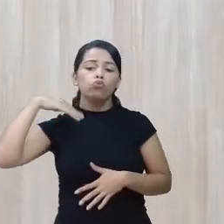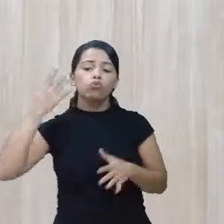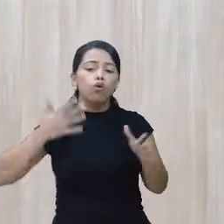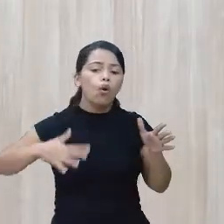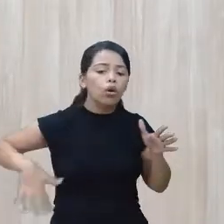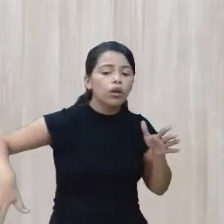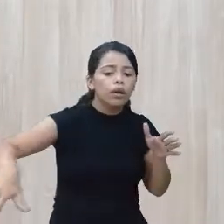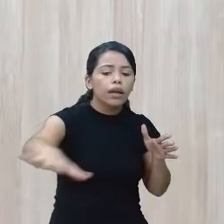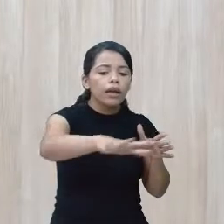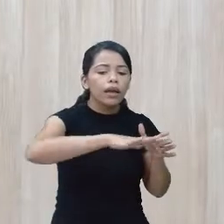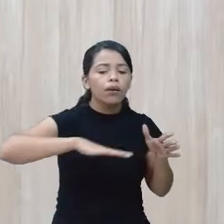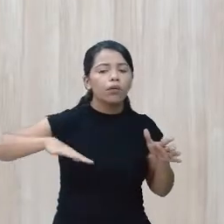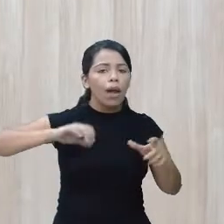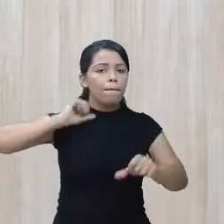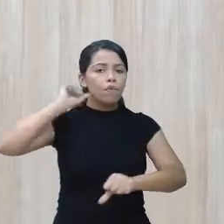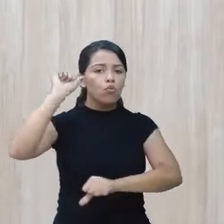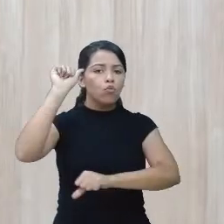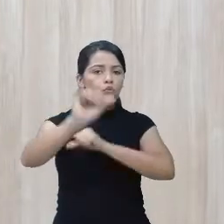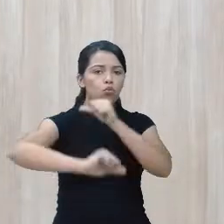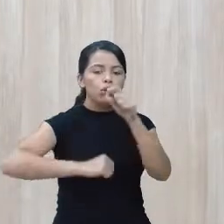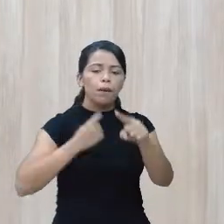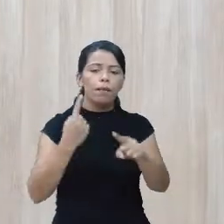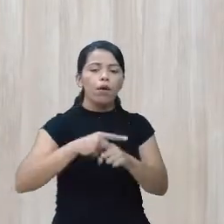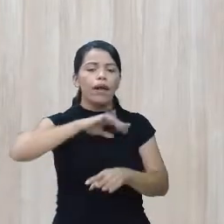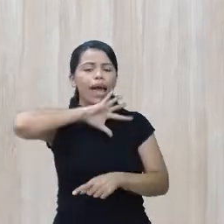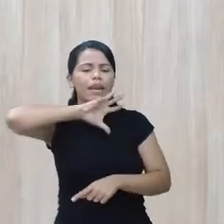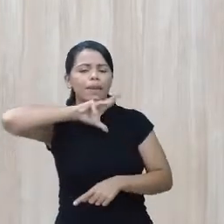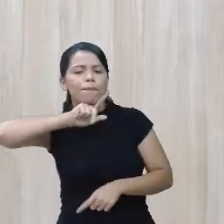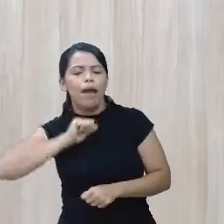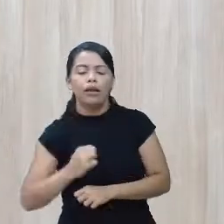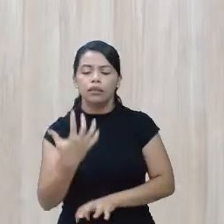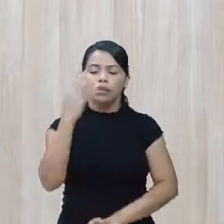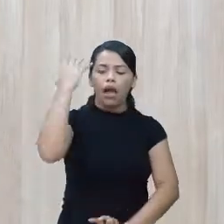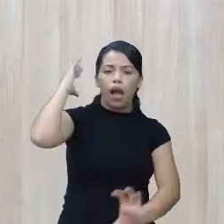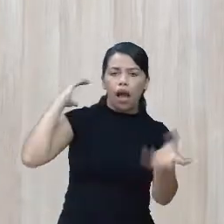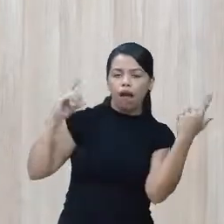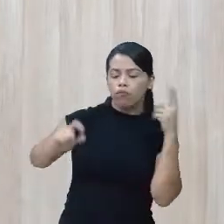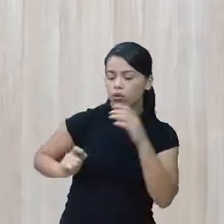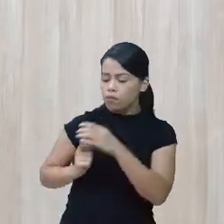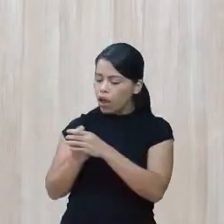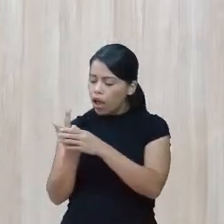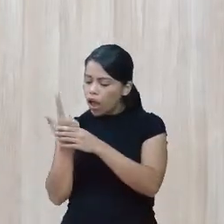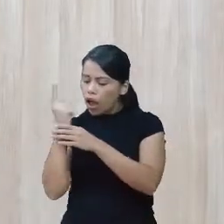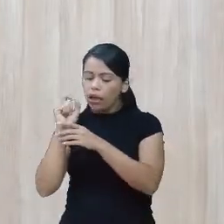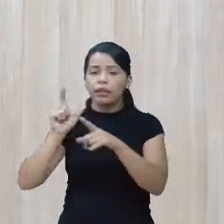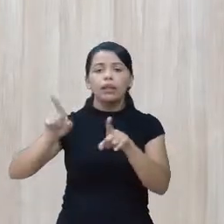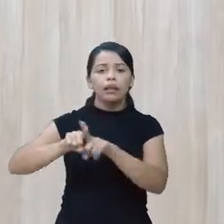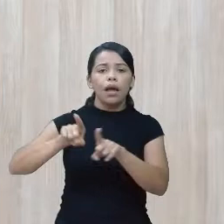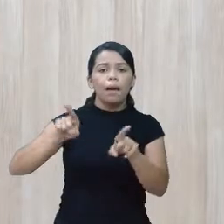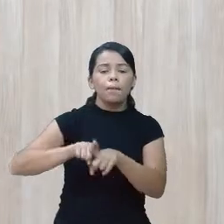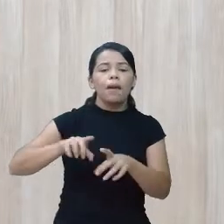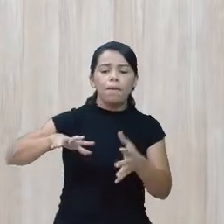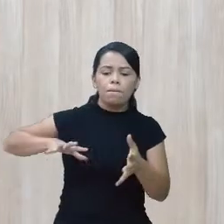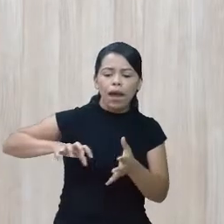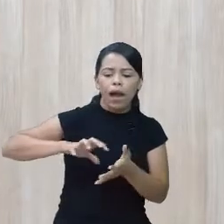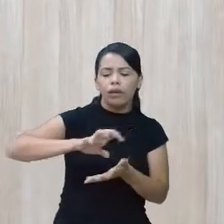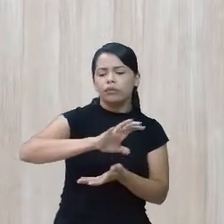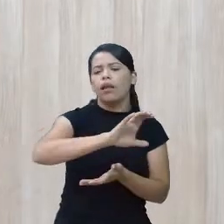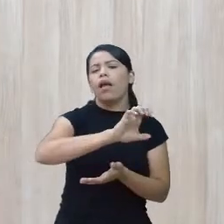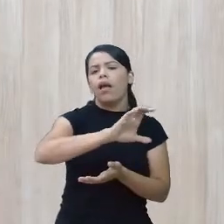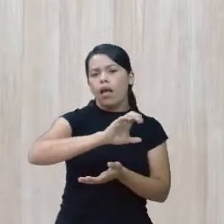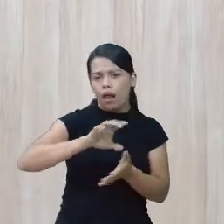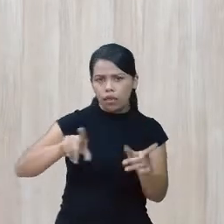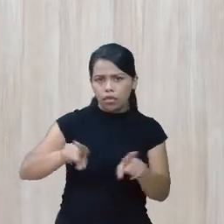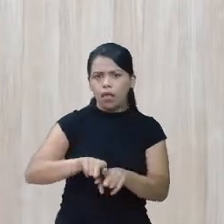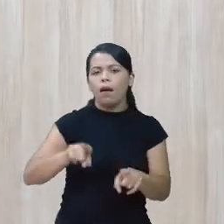animais, né, não só as árvores, as plantas, os diversos animais, até os animais pequenos, até as bactérias, né,